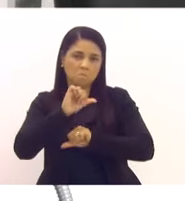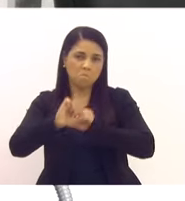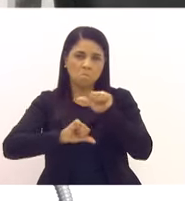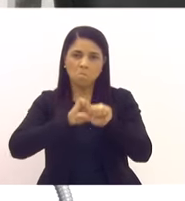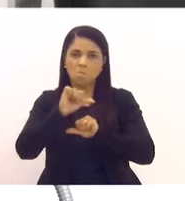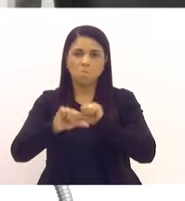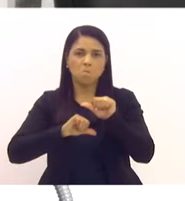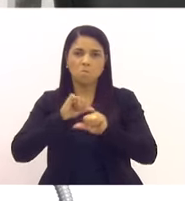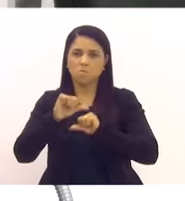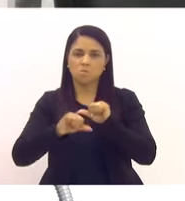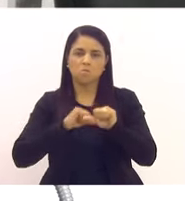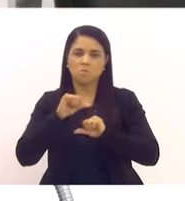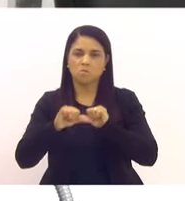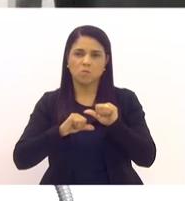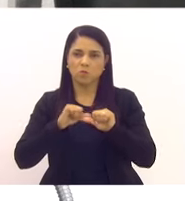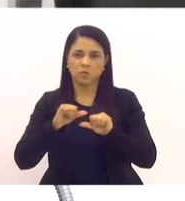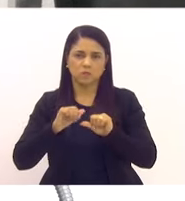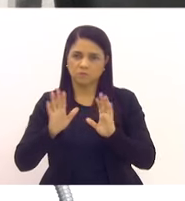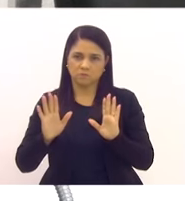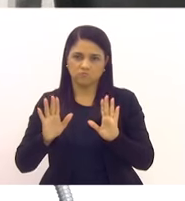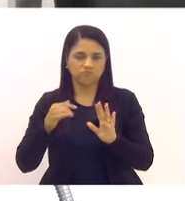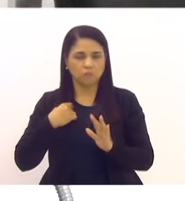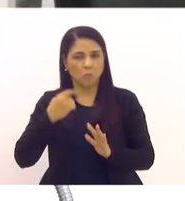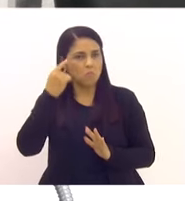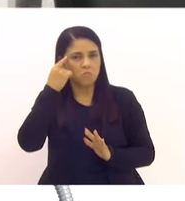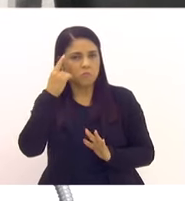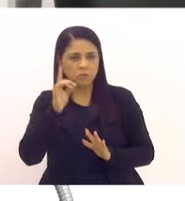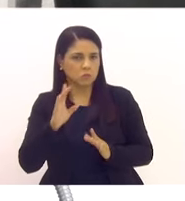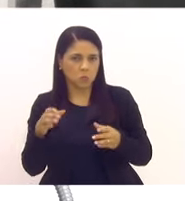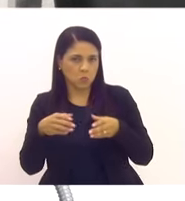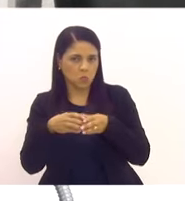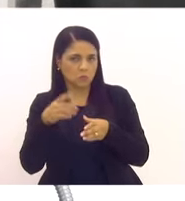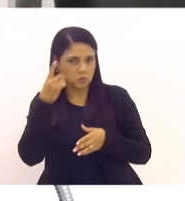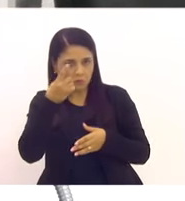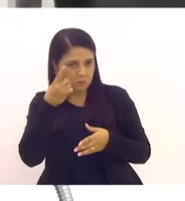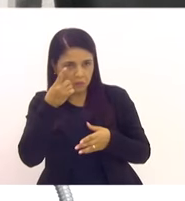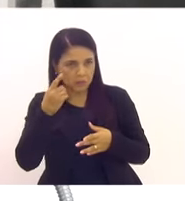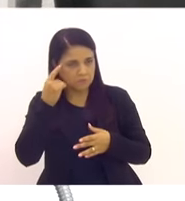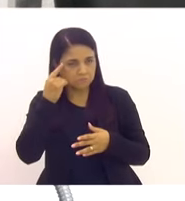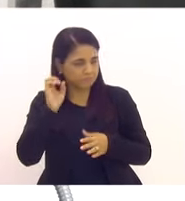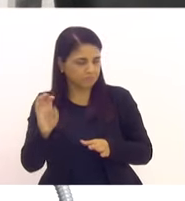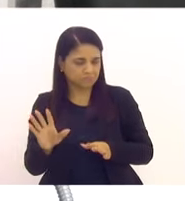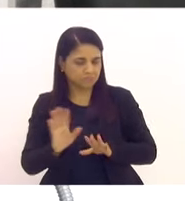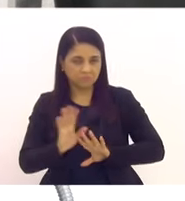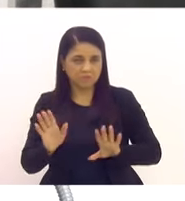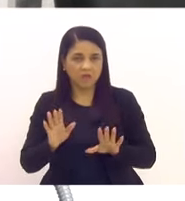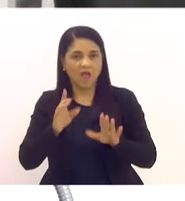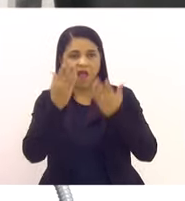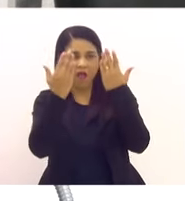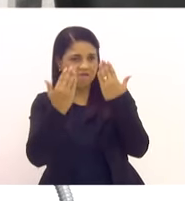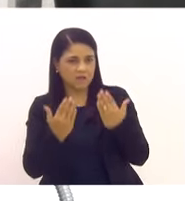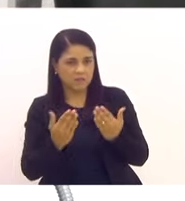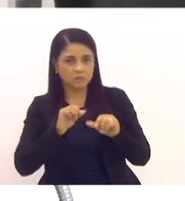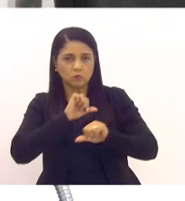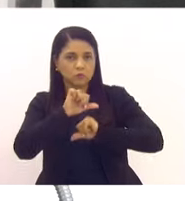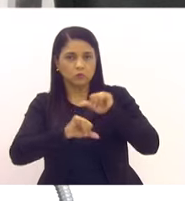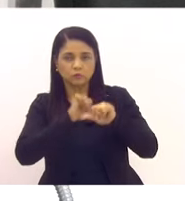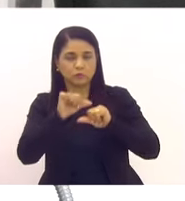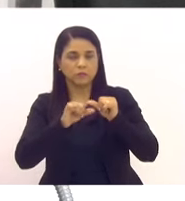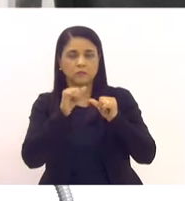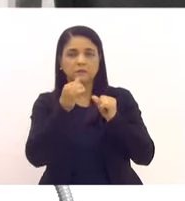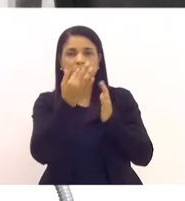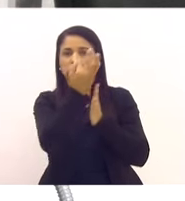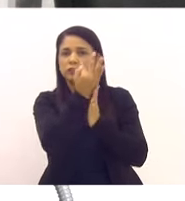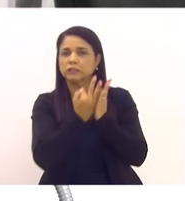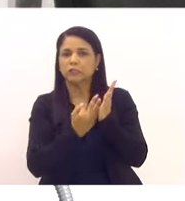gente não pensa nisso e não pensou em momento algum de fazer qualquer avaliação